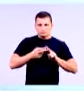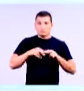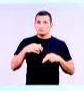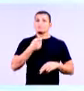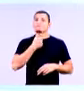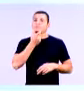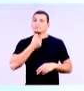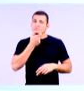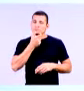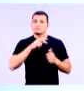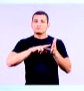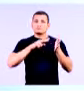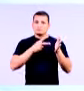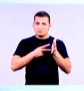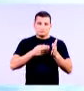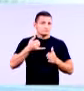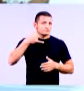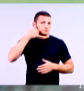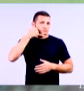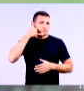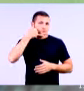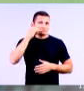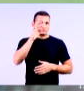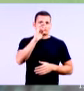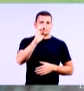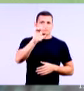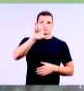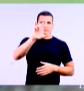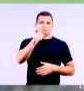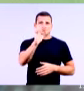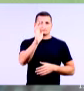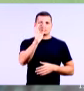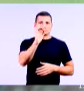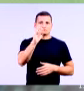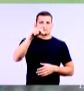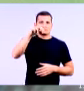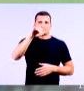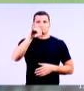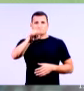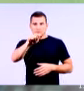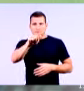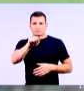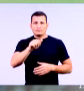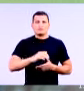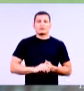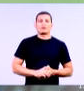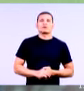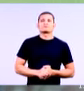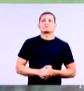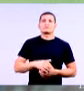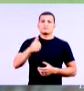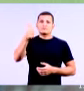ok? Vamos lá. A segunda categoria é entretenimento.